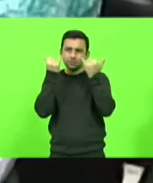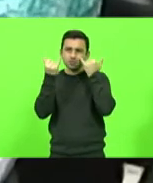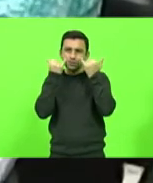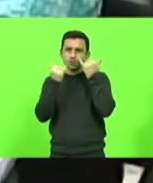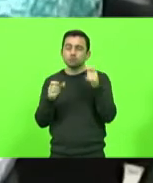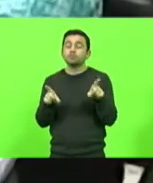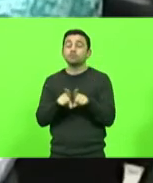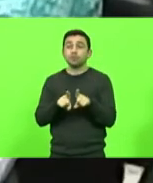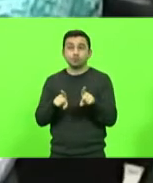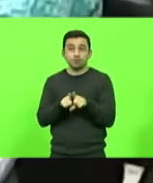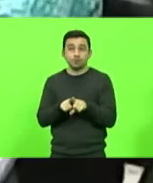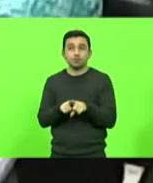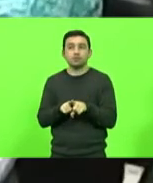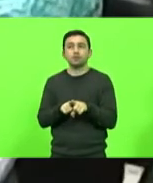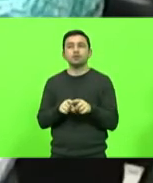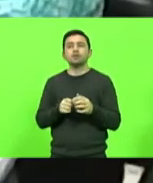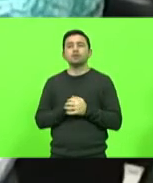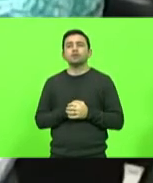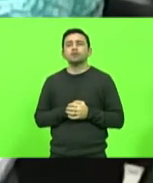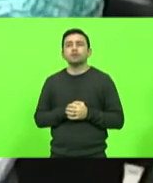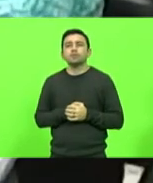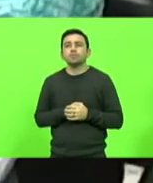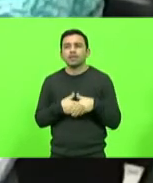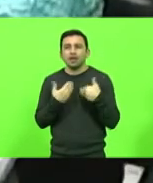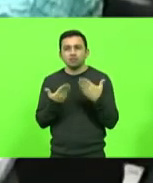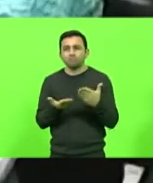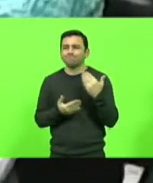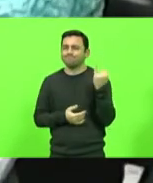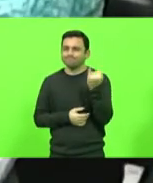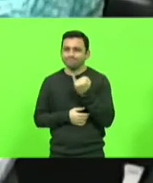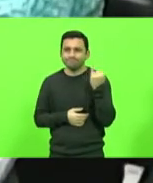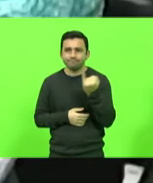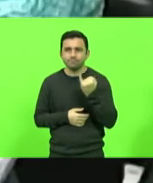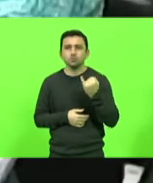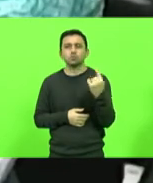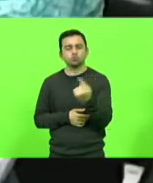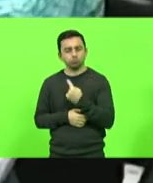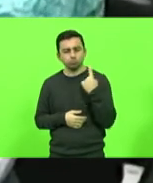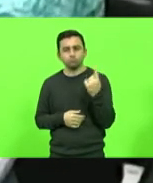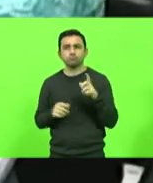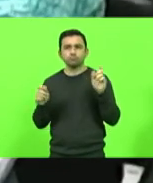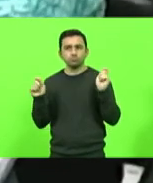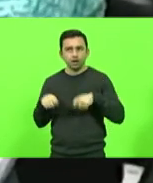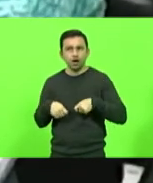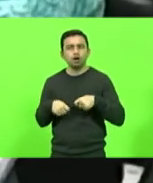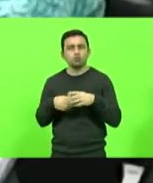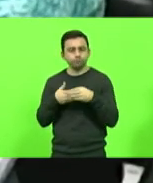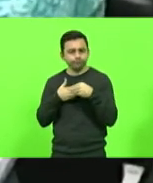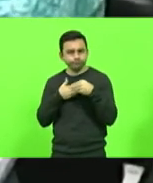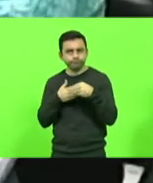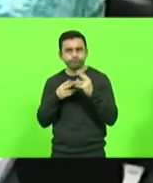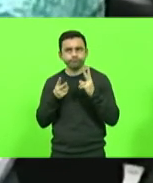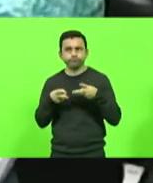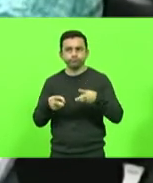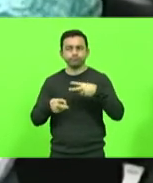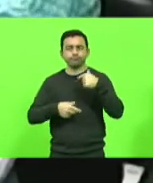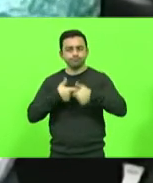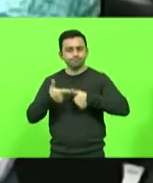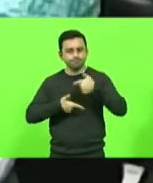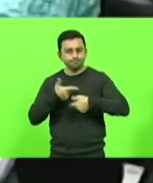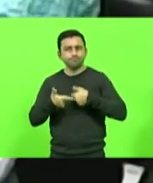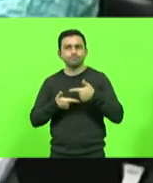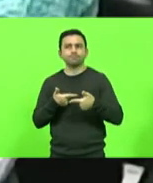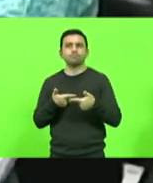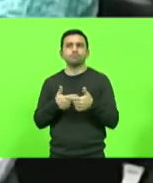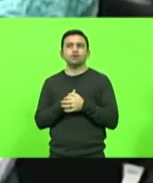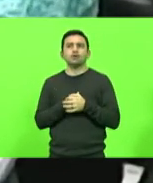é uma grande algo muito importante para que a gente possa aqui dar condução com mais efetividade ao nosso trabalho, né?